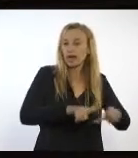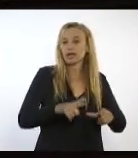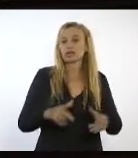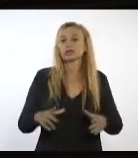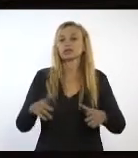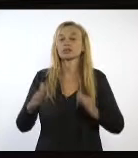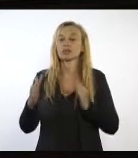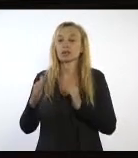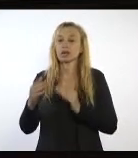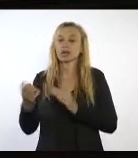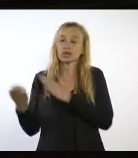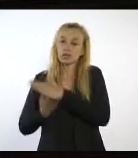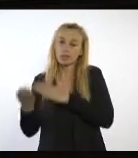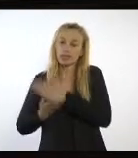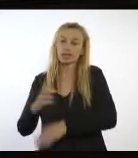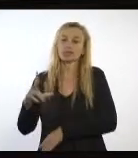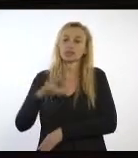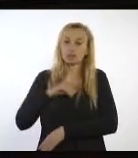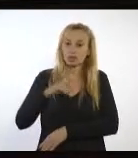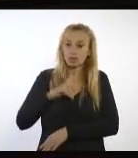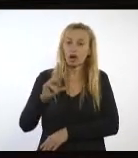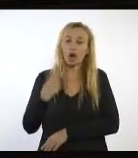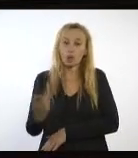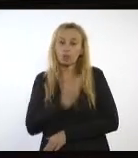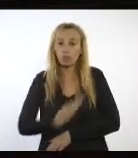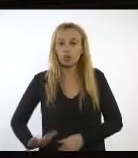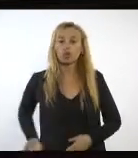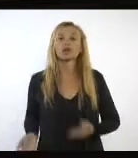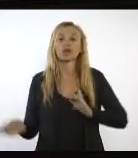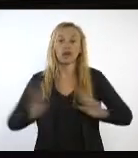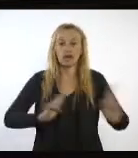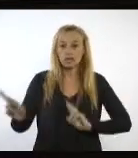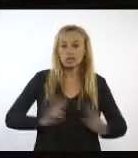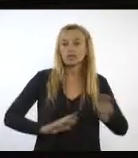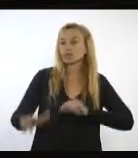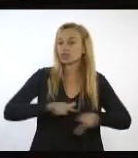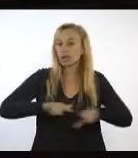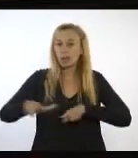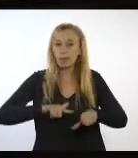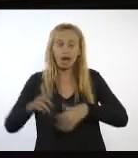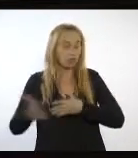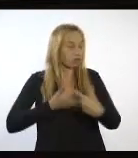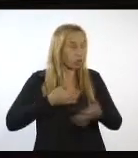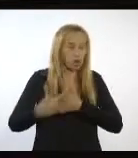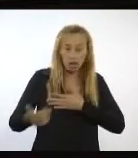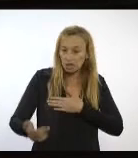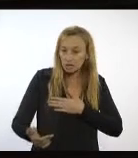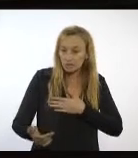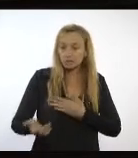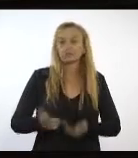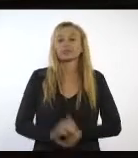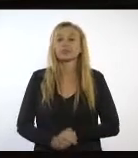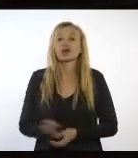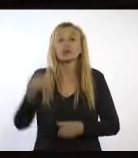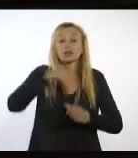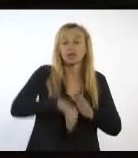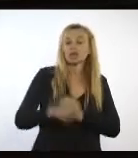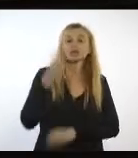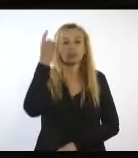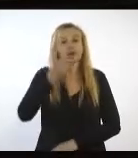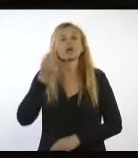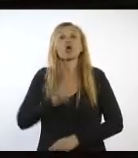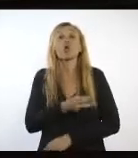e públicas também, desde as relações de trabalho, sejam elas quais foram, dentro desse parlamento.